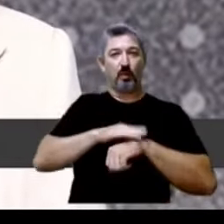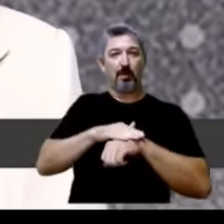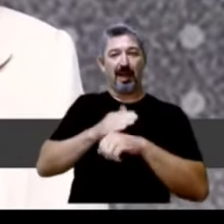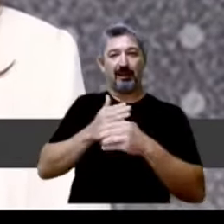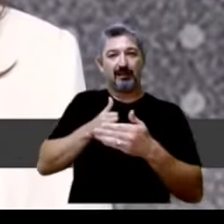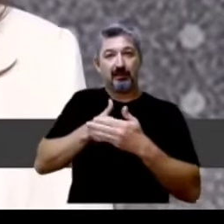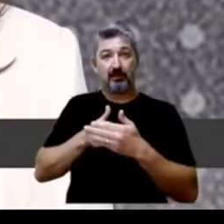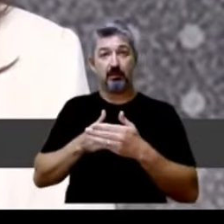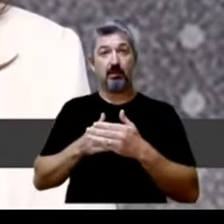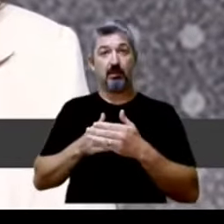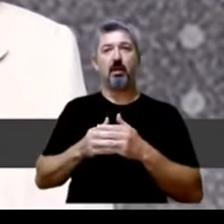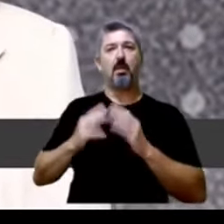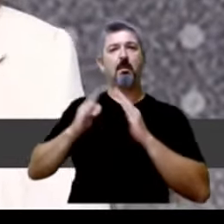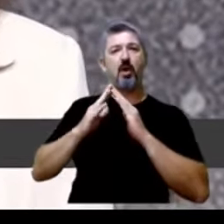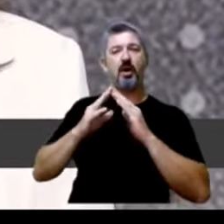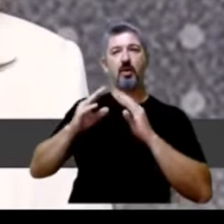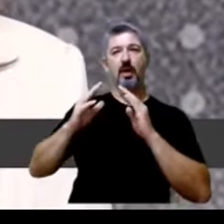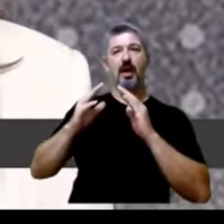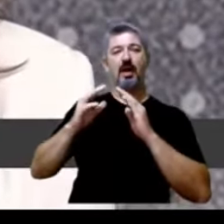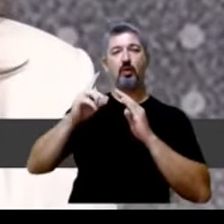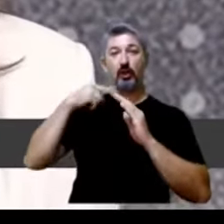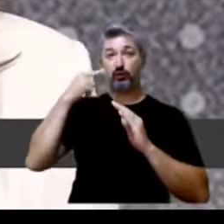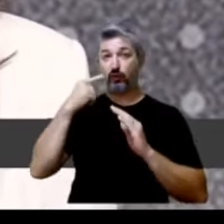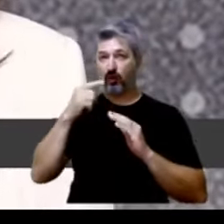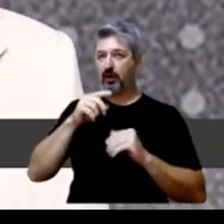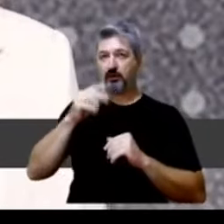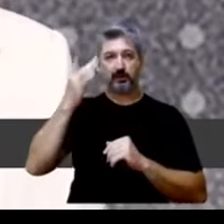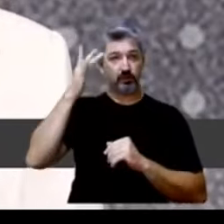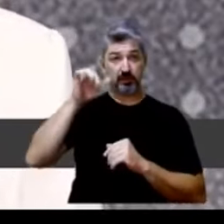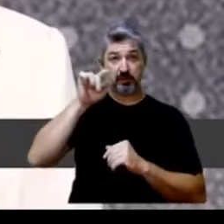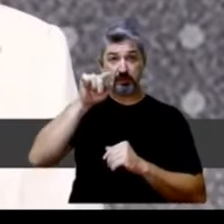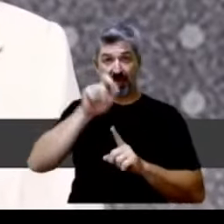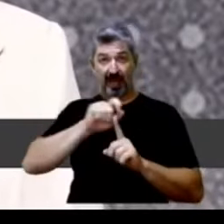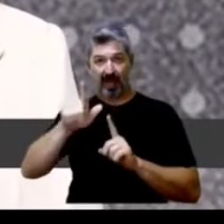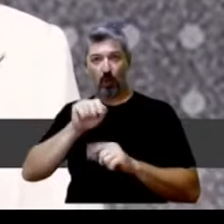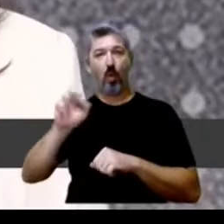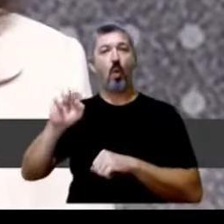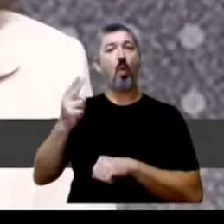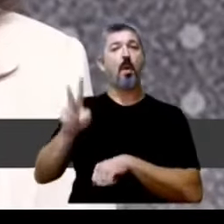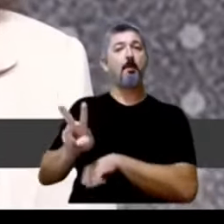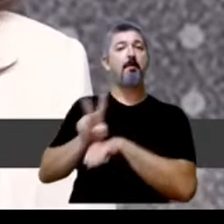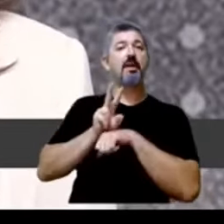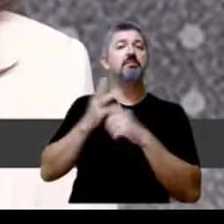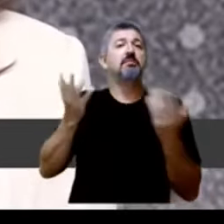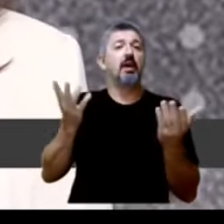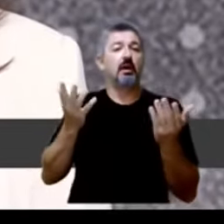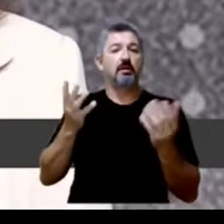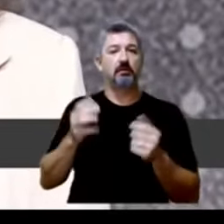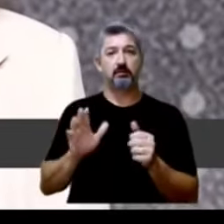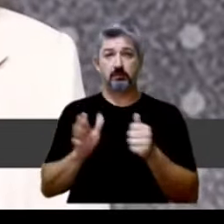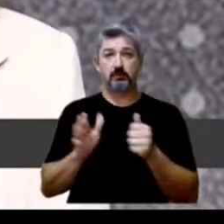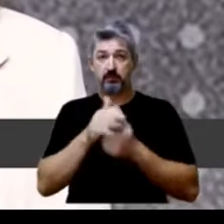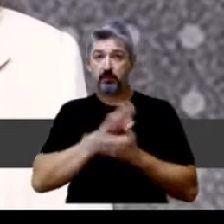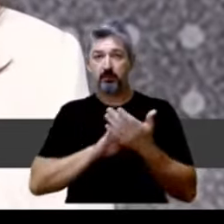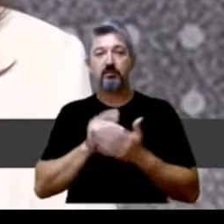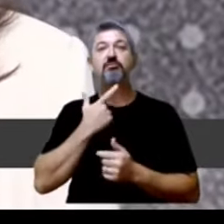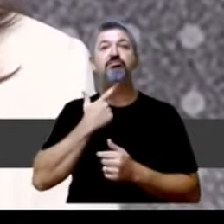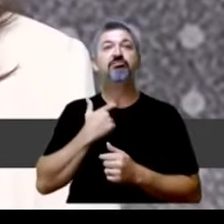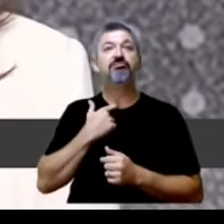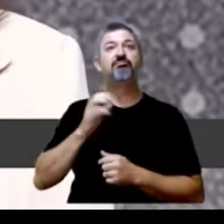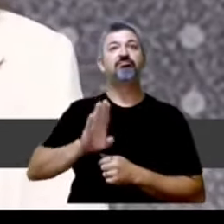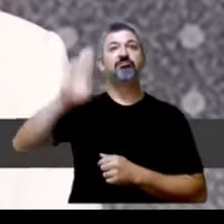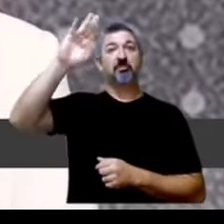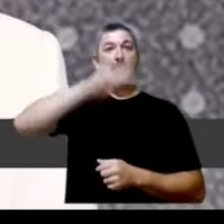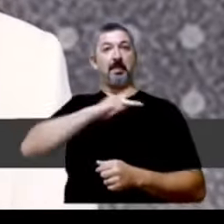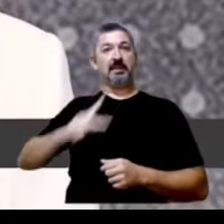de um advogado que o senhor não esclareceu se o senhor alugou ou pegou emprestado. Não esconde o desejo de disputar a presidência da